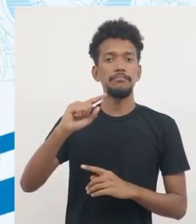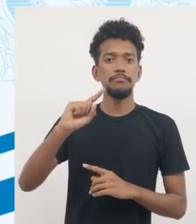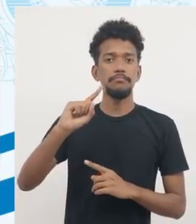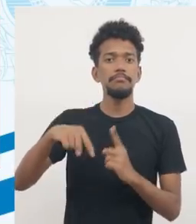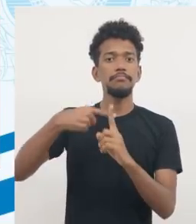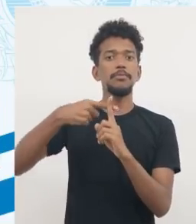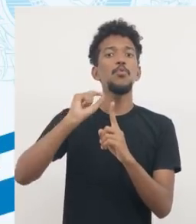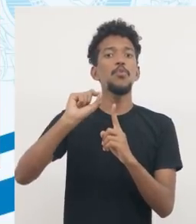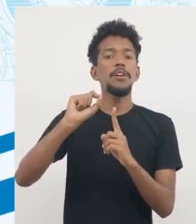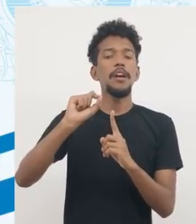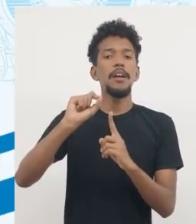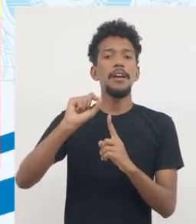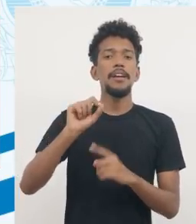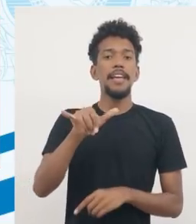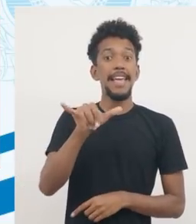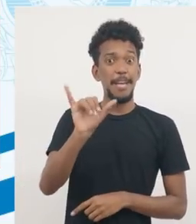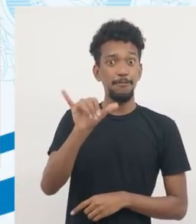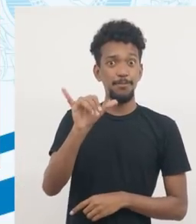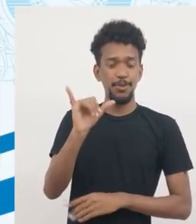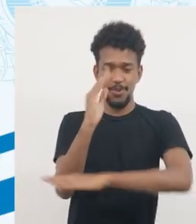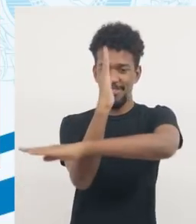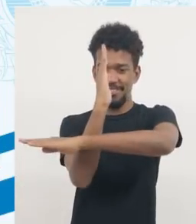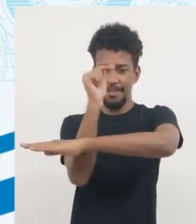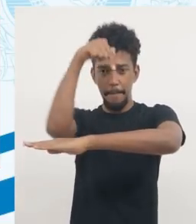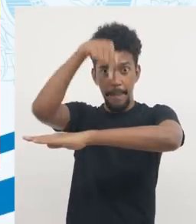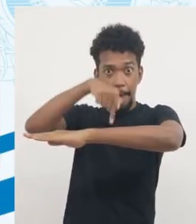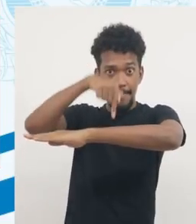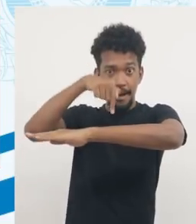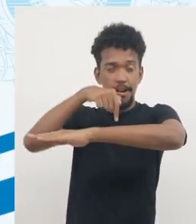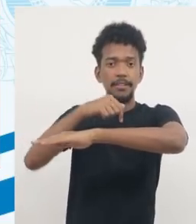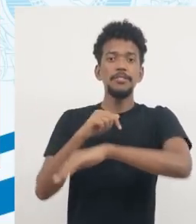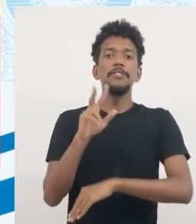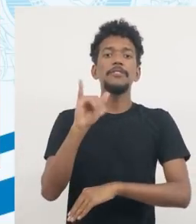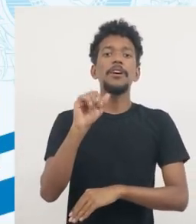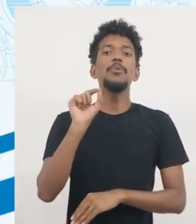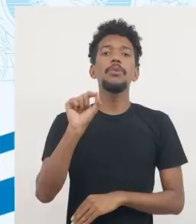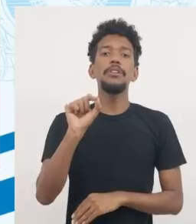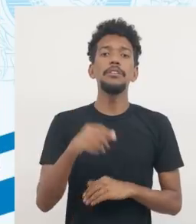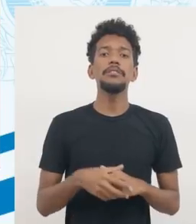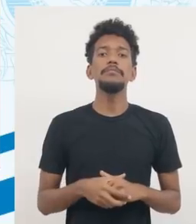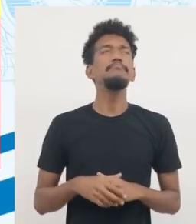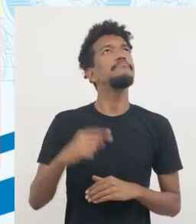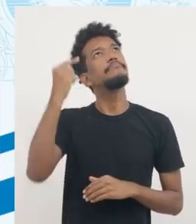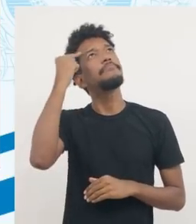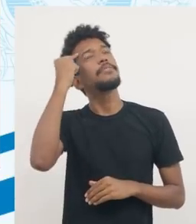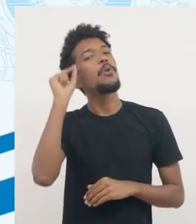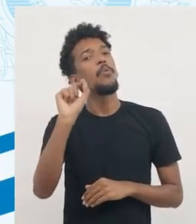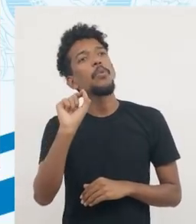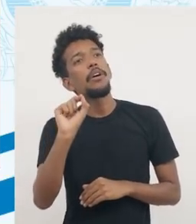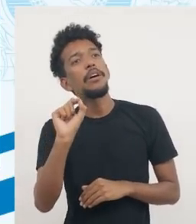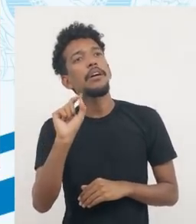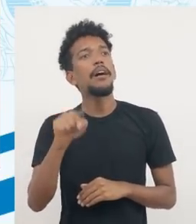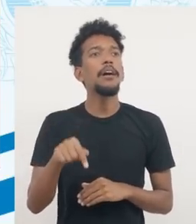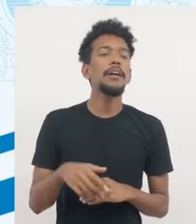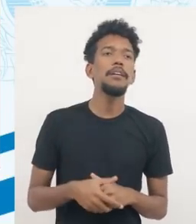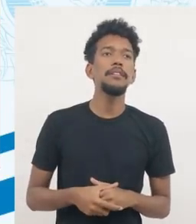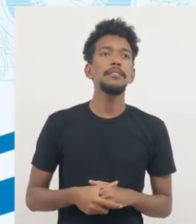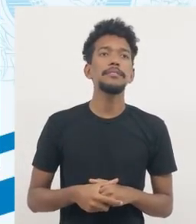será no elemento y. Veja que y então, vamos supor